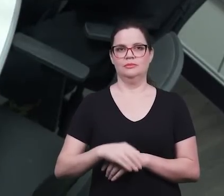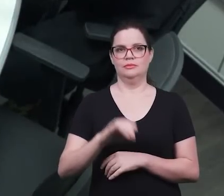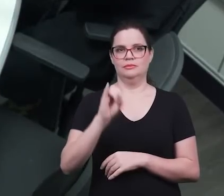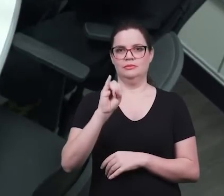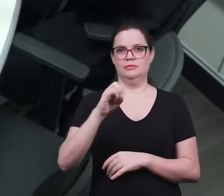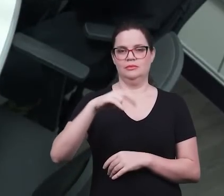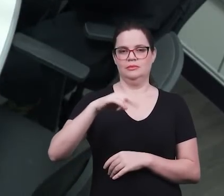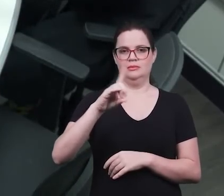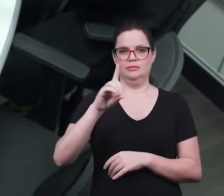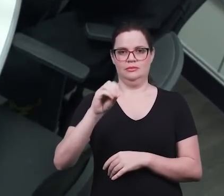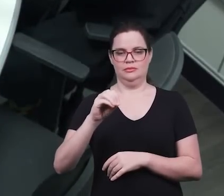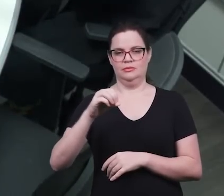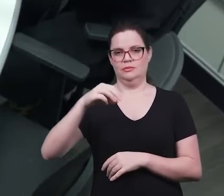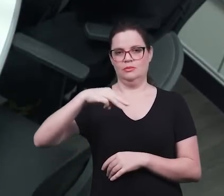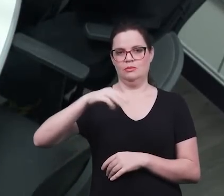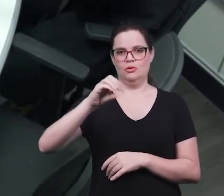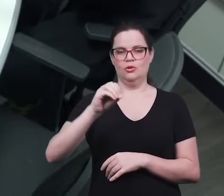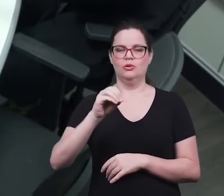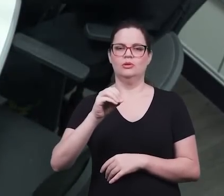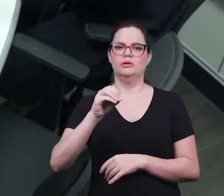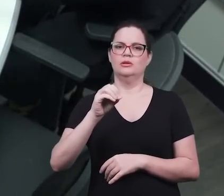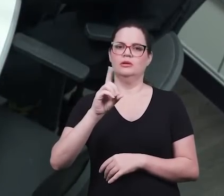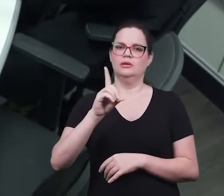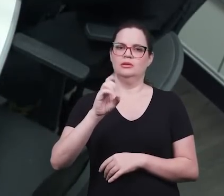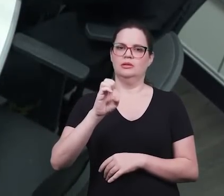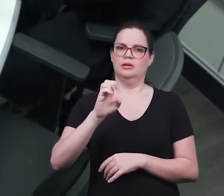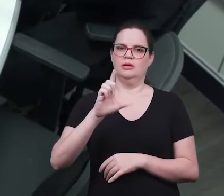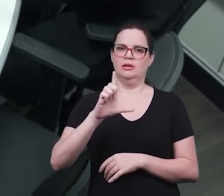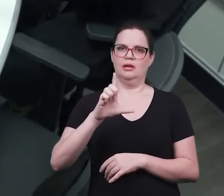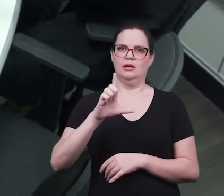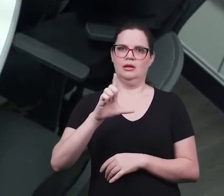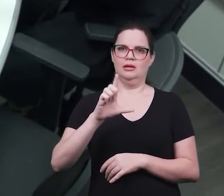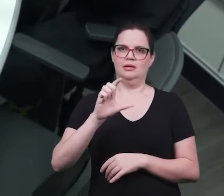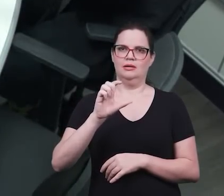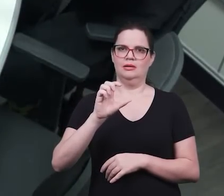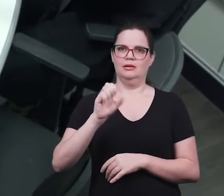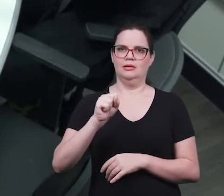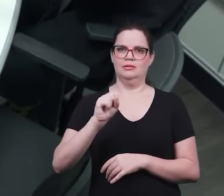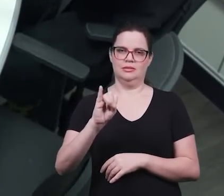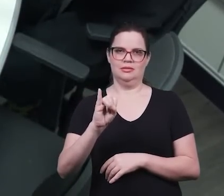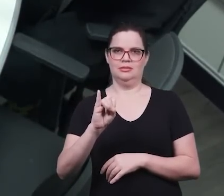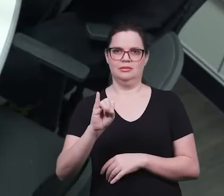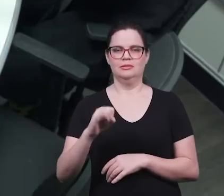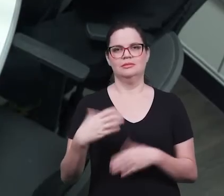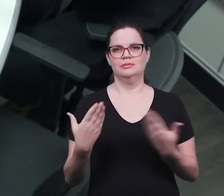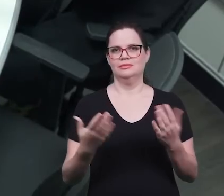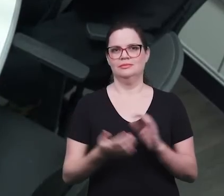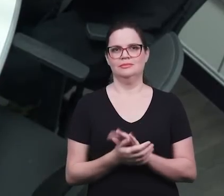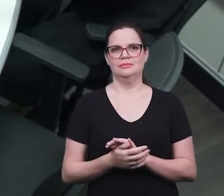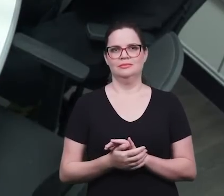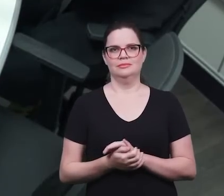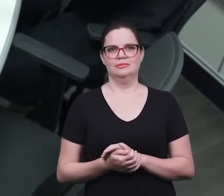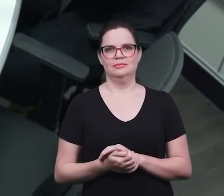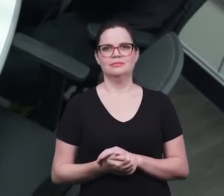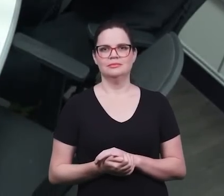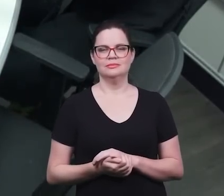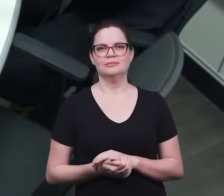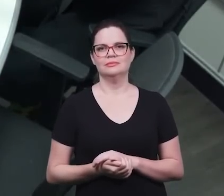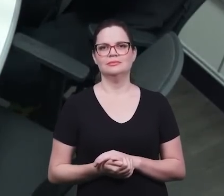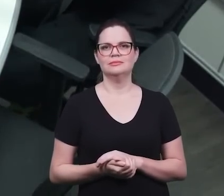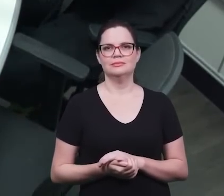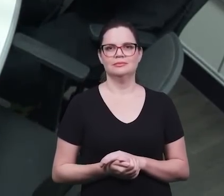@pintoemodenese, Modenese com SI, .com, né? Pinto e Modenese só, na verdade. Isso, @Pinto e Modenese,